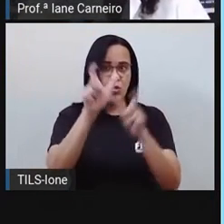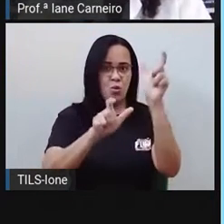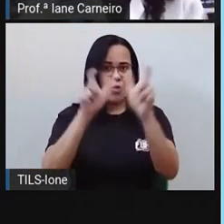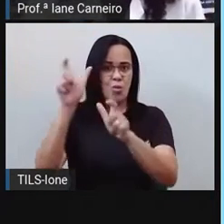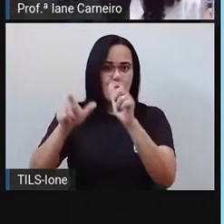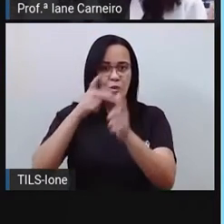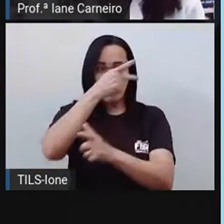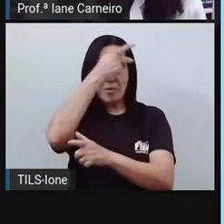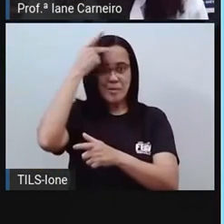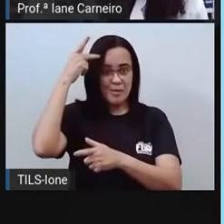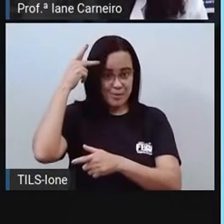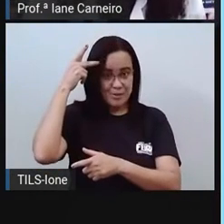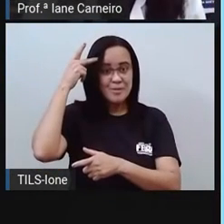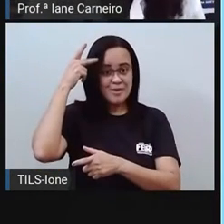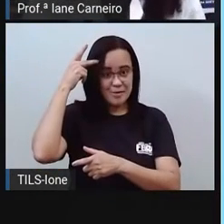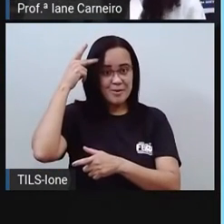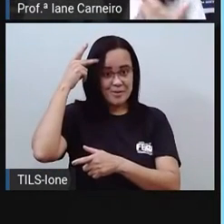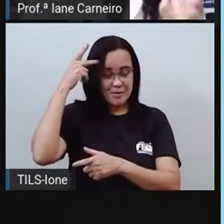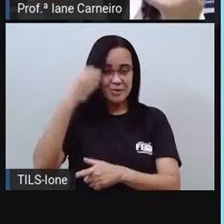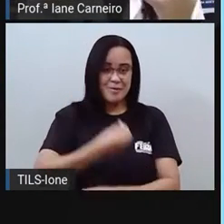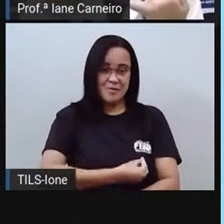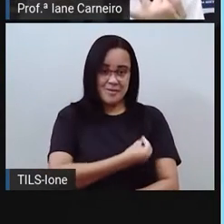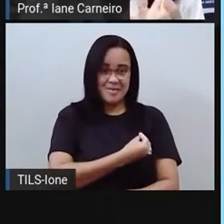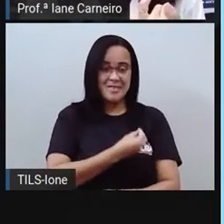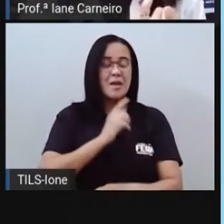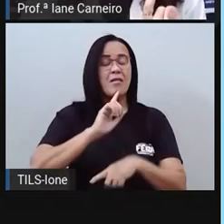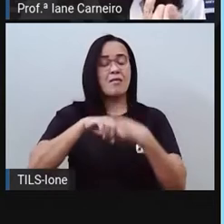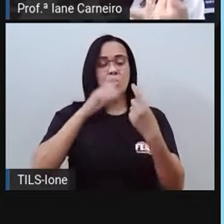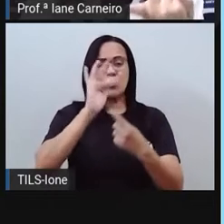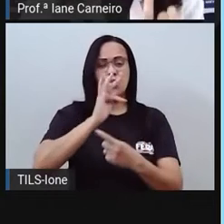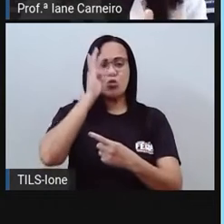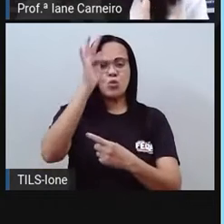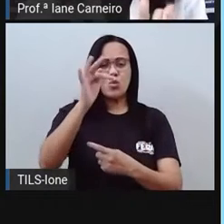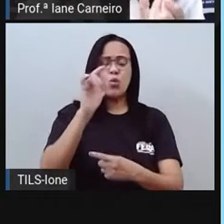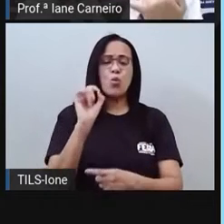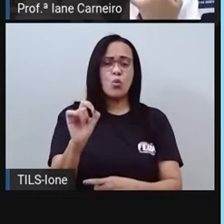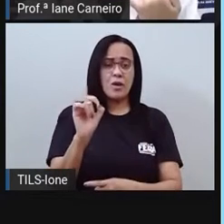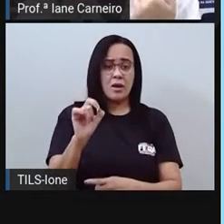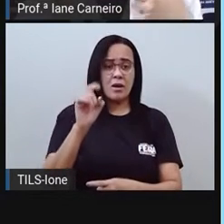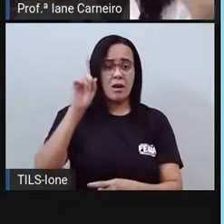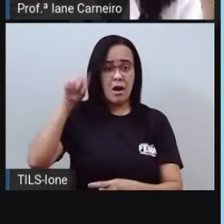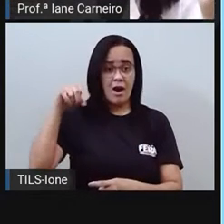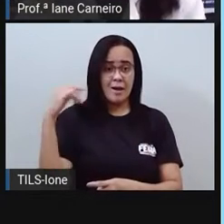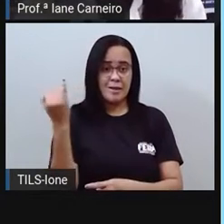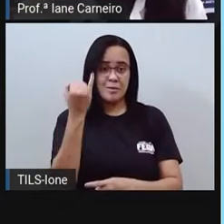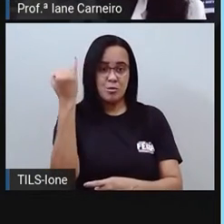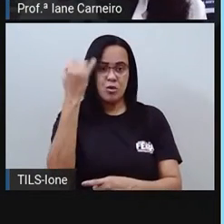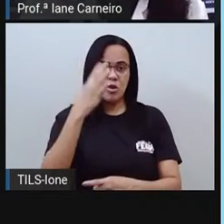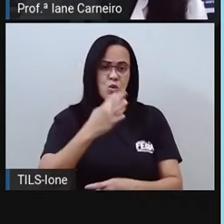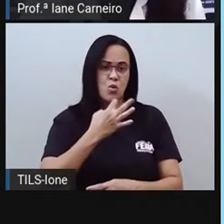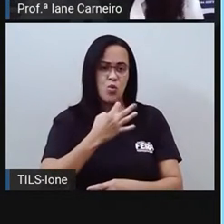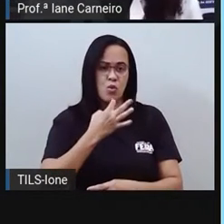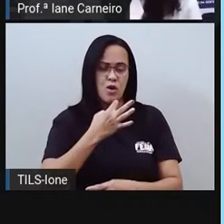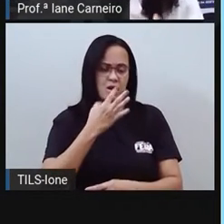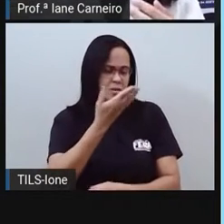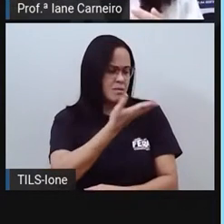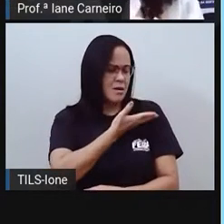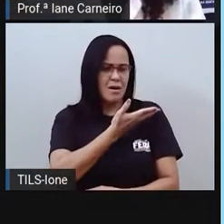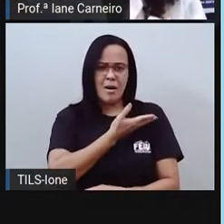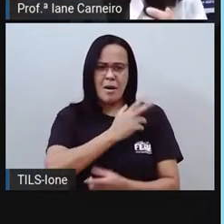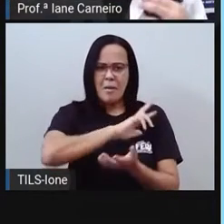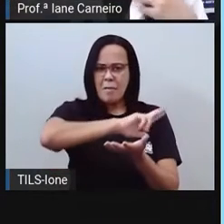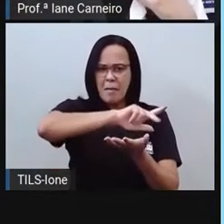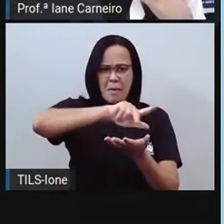gente saber para onde a gente vai, né? Então, depois, é importante também a gente conhecer os nossos amigos, né?